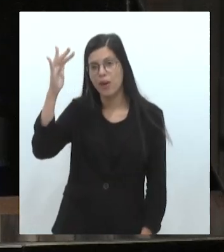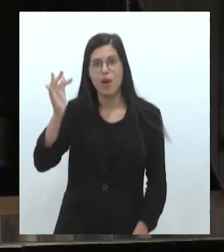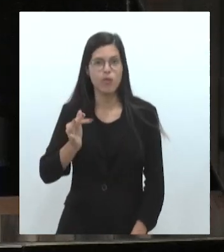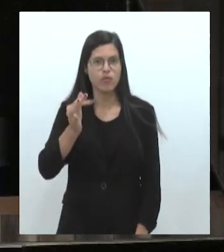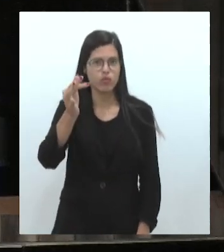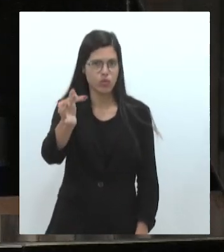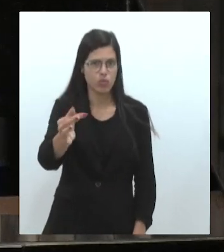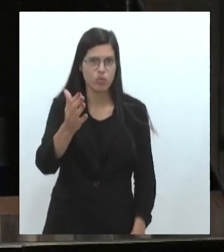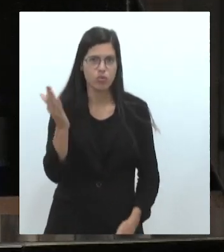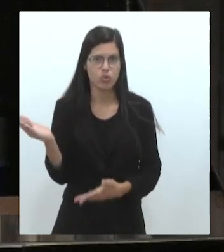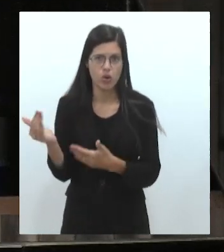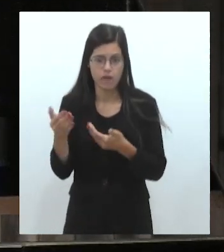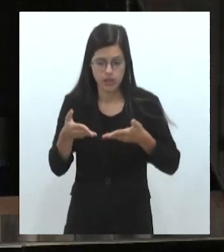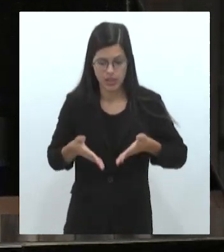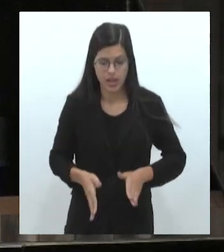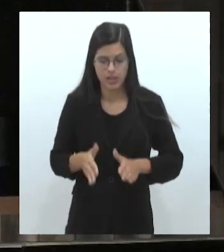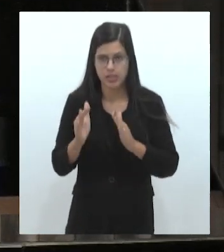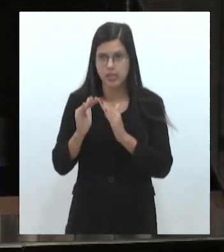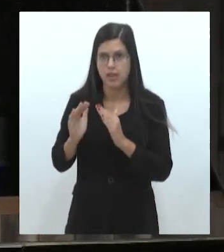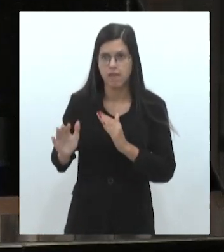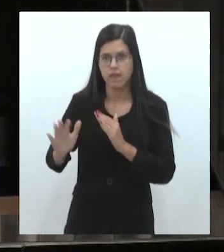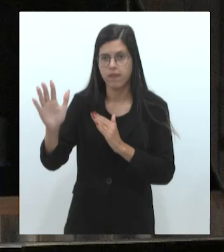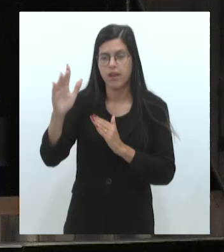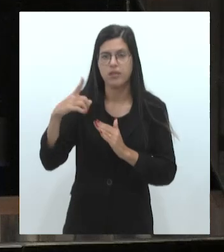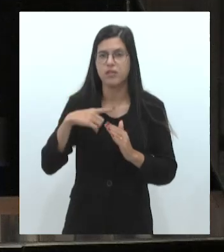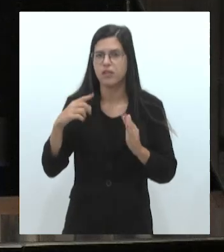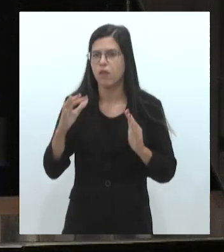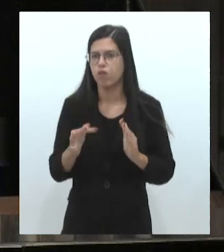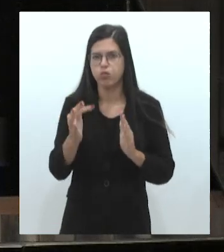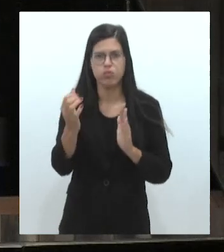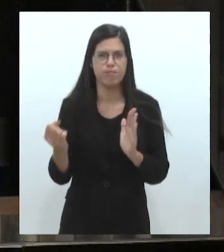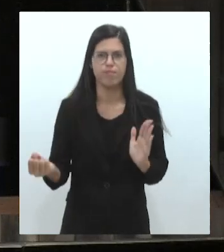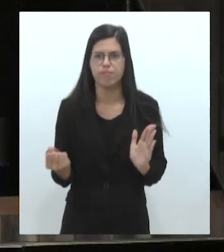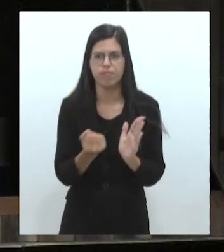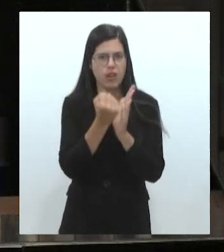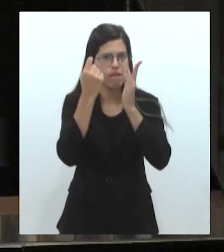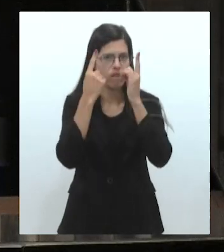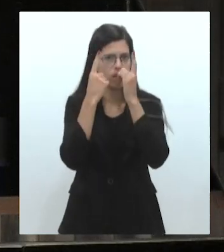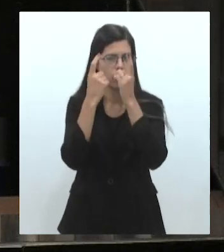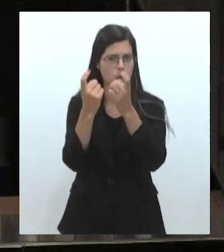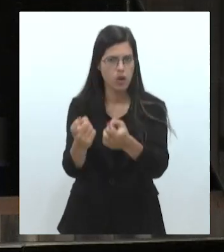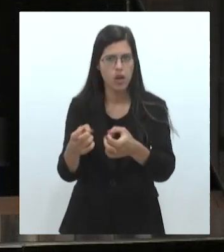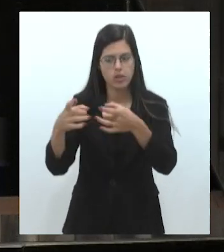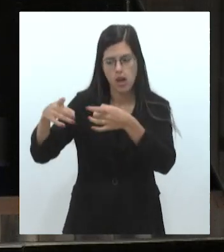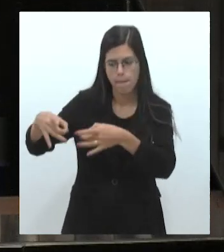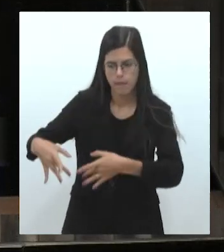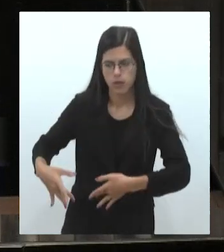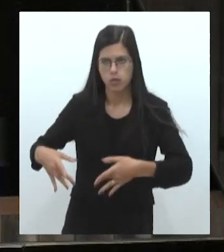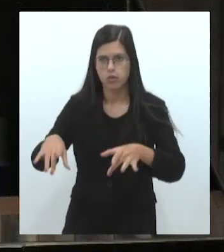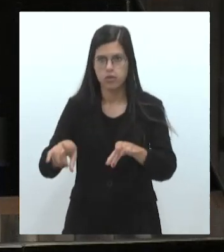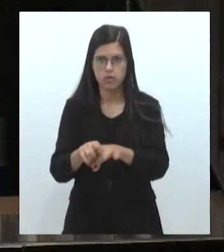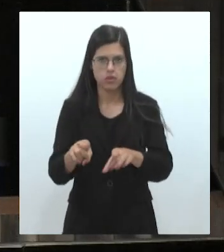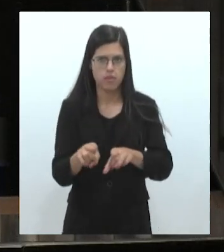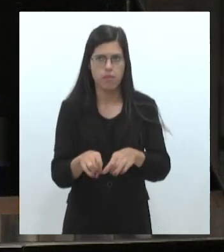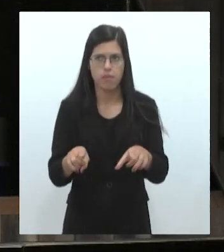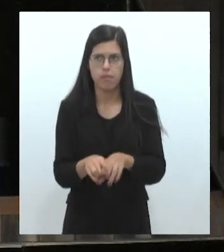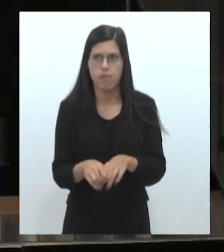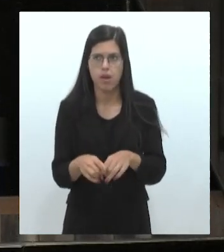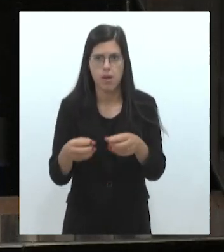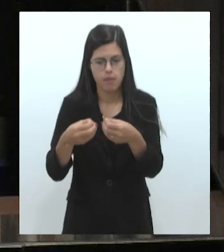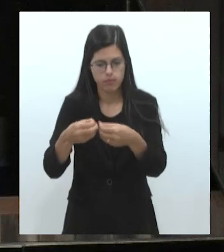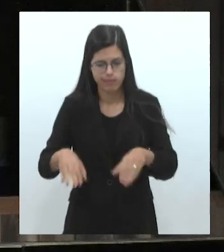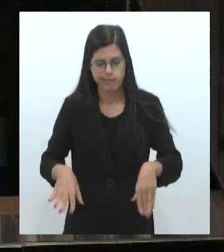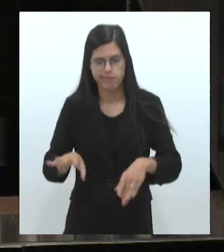numa favela do Rio de Janeiro tem o seu futuro marcado pela violência, pelo abandono e pelo descaso do